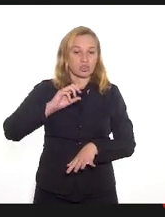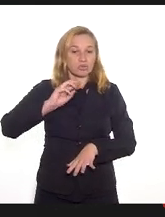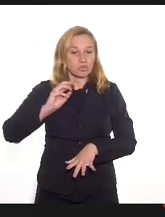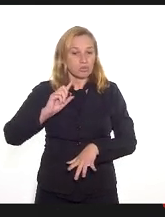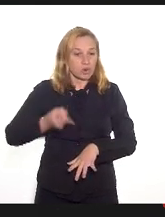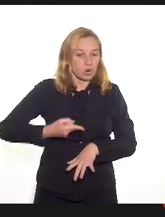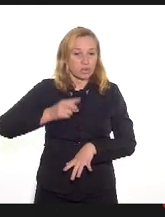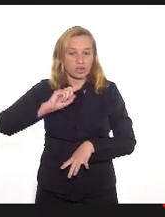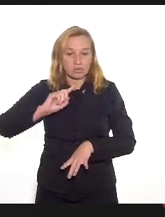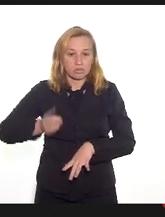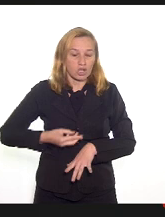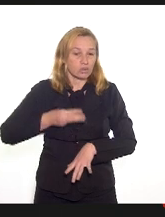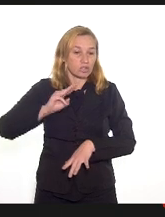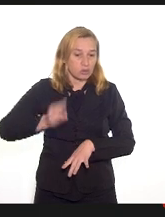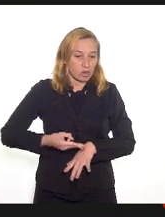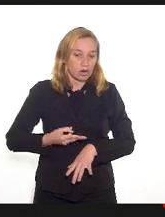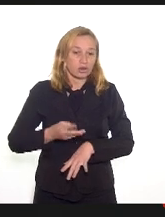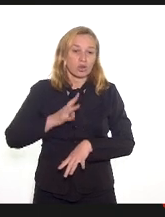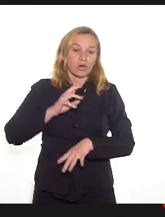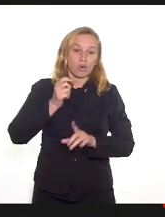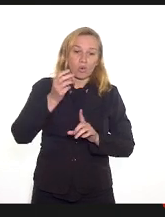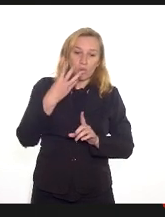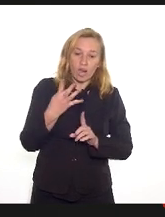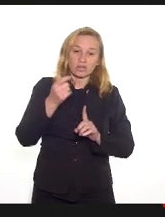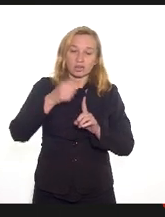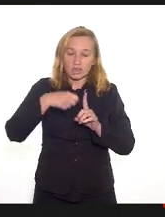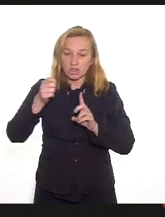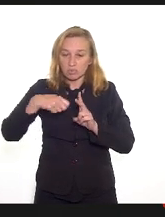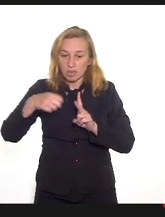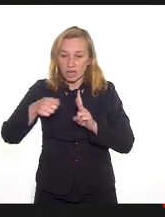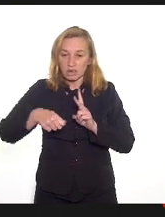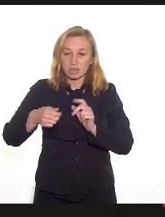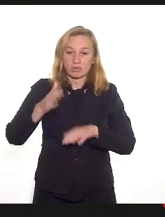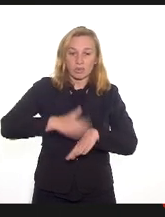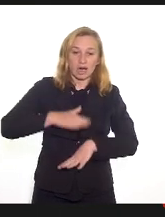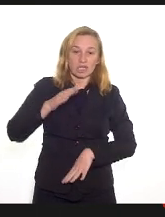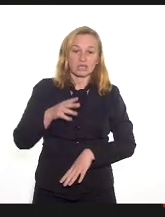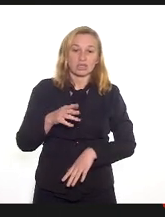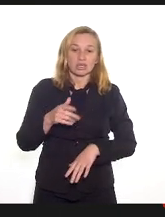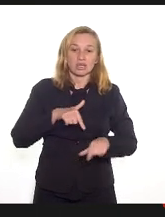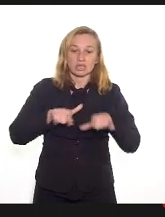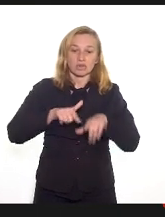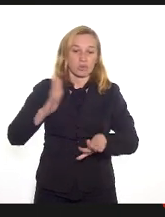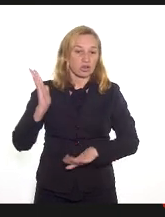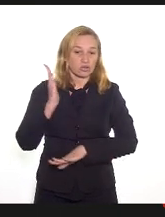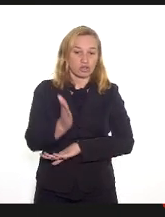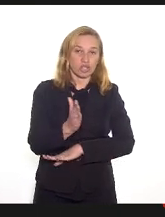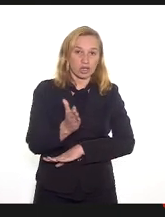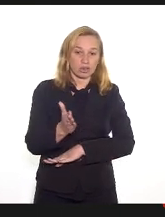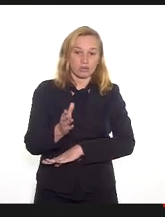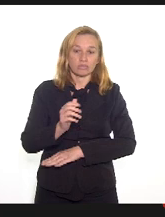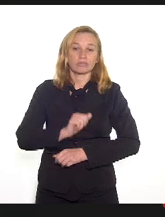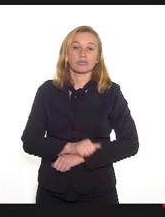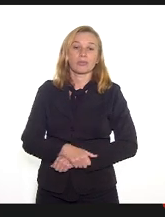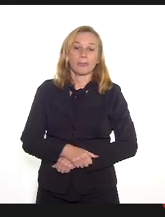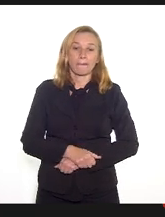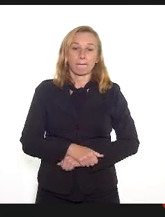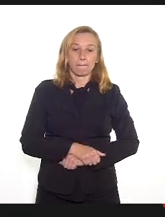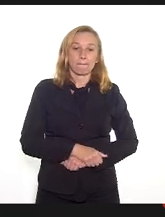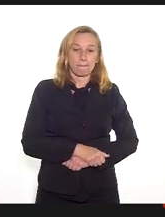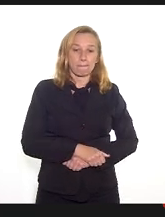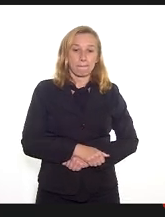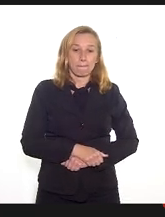milhões, né, 4, 3 vezes mais esses 40 milhões, como empregos indiretos e induzidos.